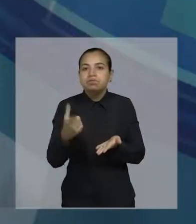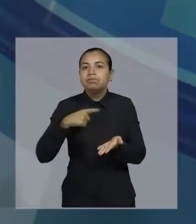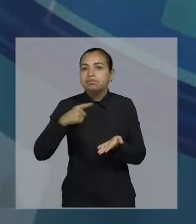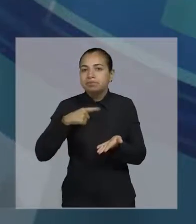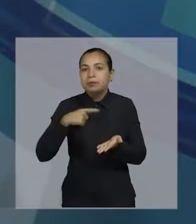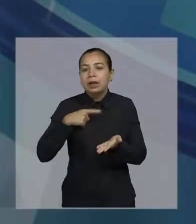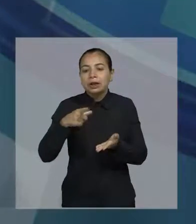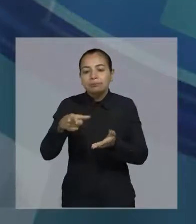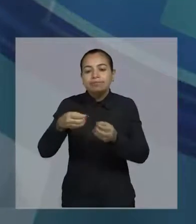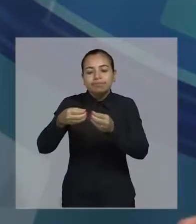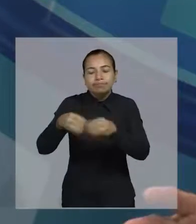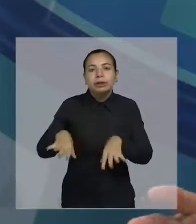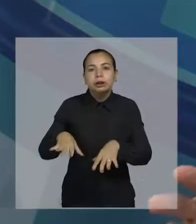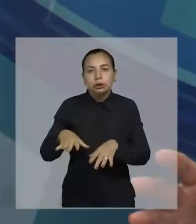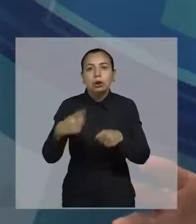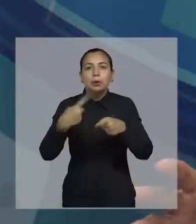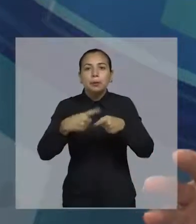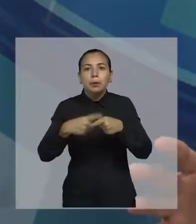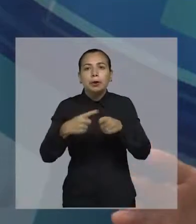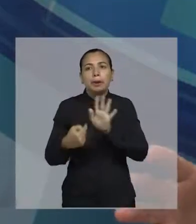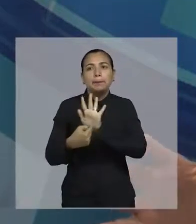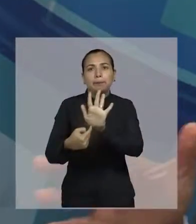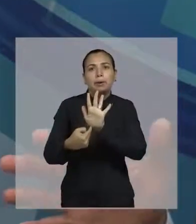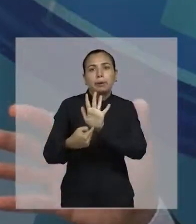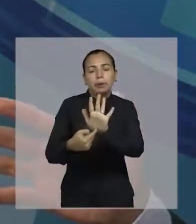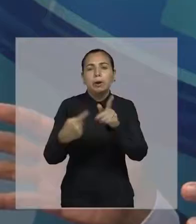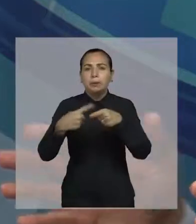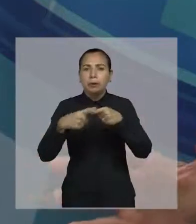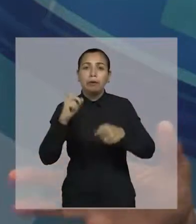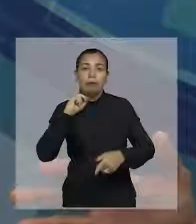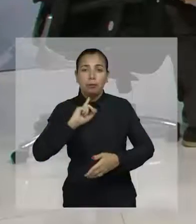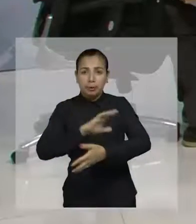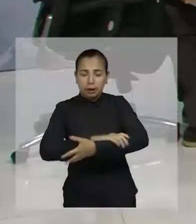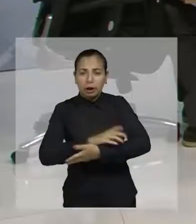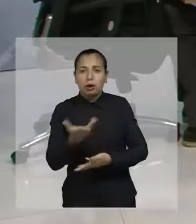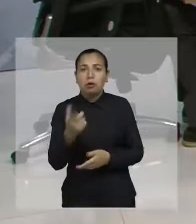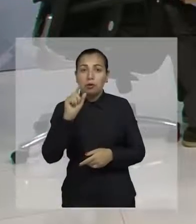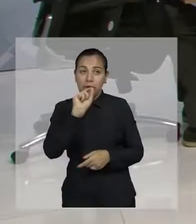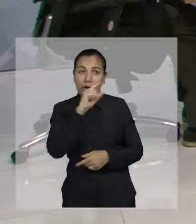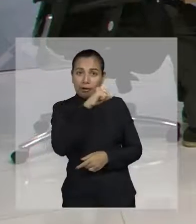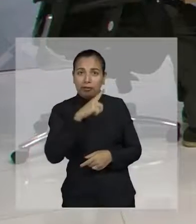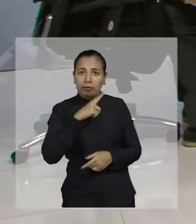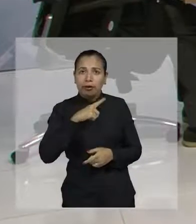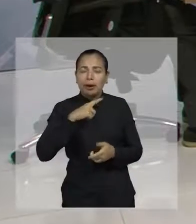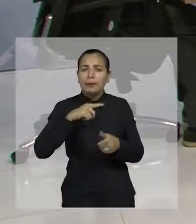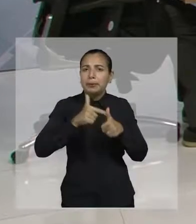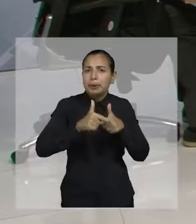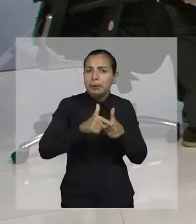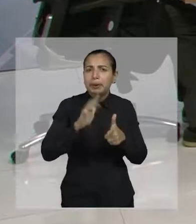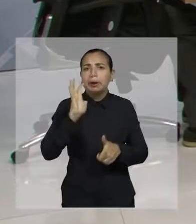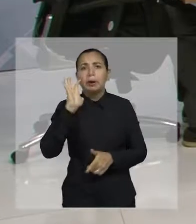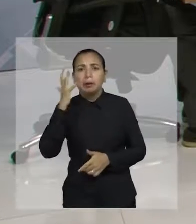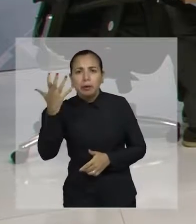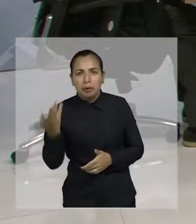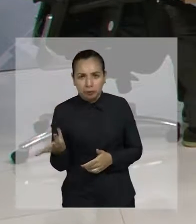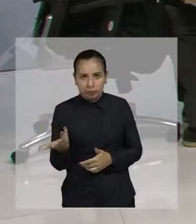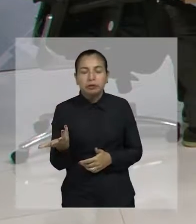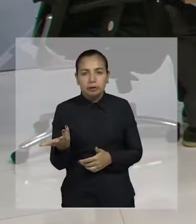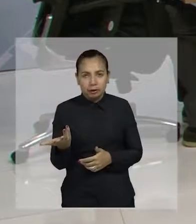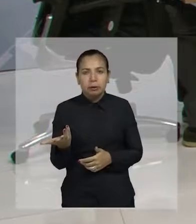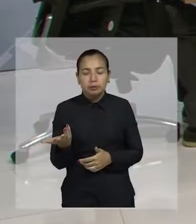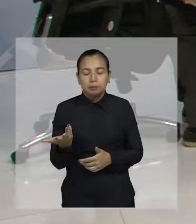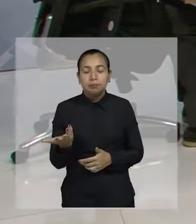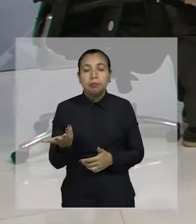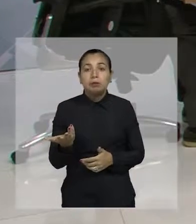sobretudo em Minas Gerais, Minas Gerais é uma espécie de fiel da balança da política no Brasil, porque dizem que Minas é uma síntese do